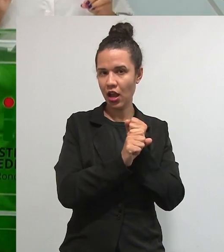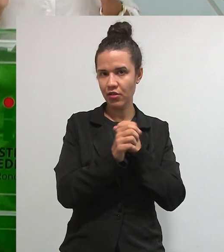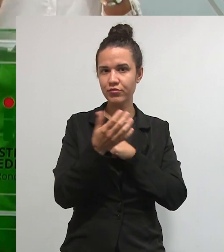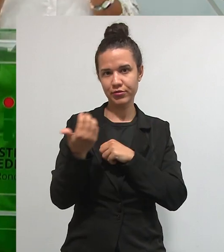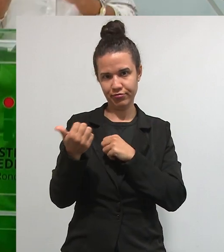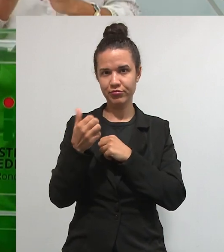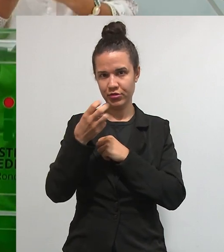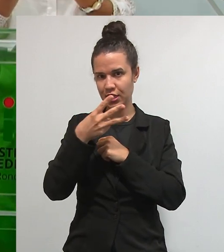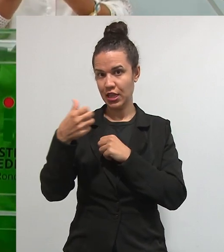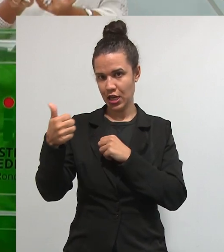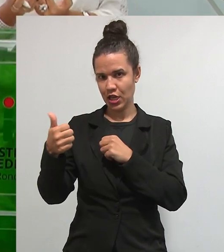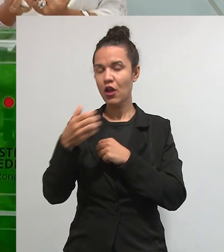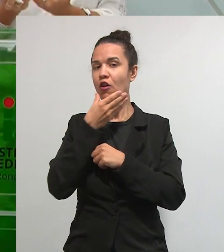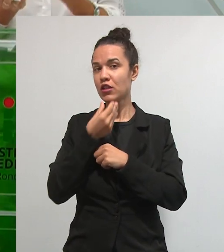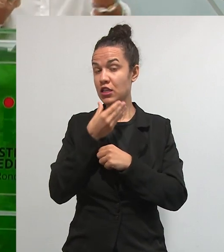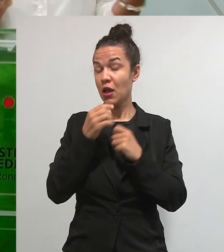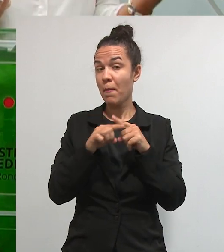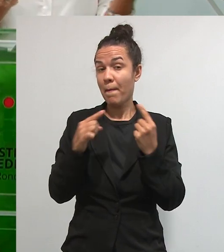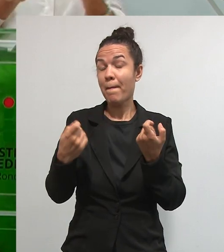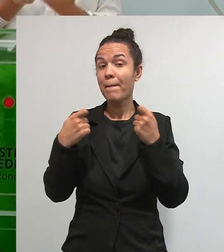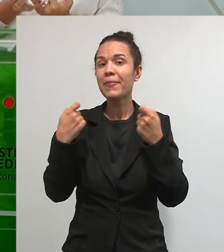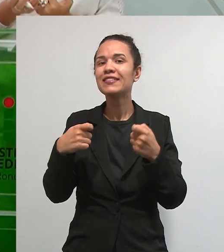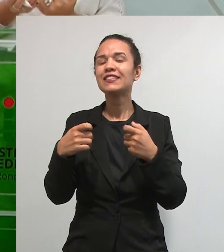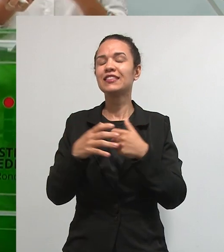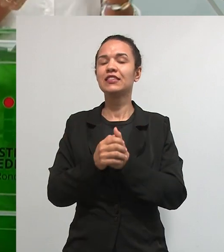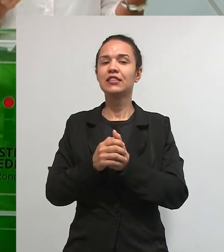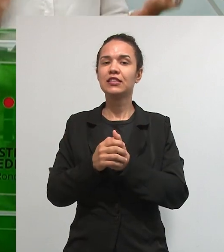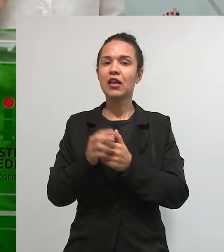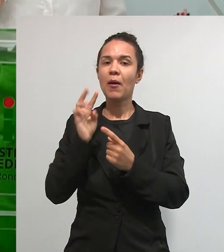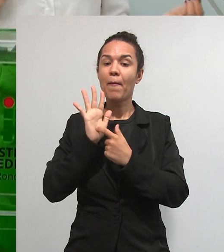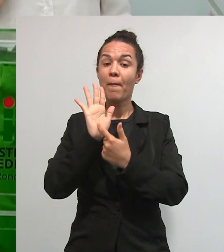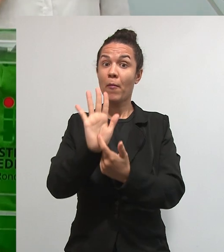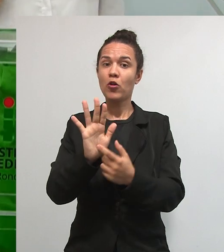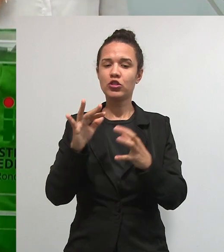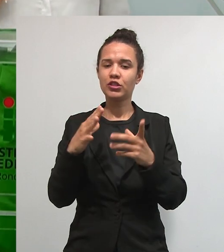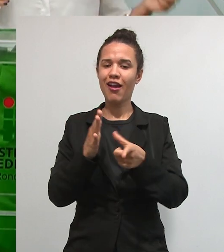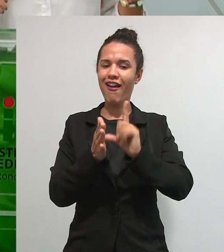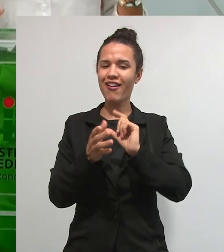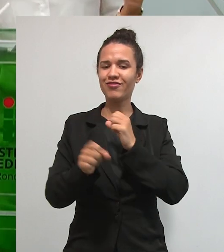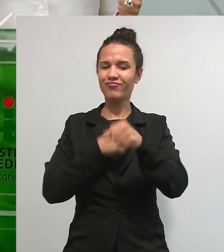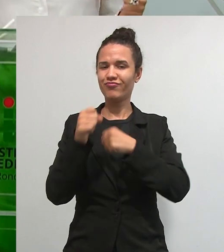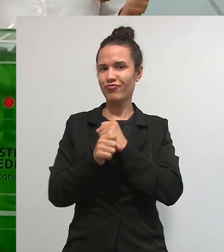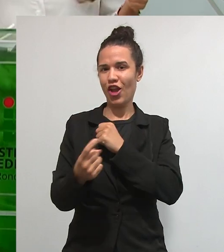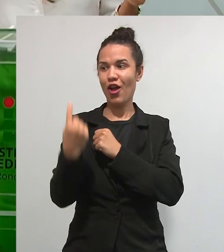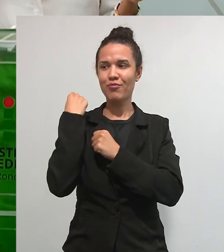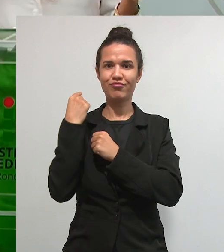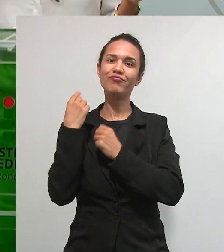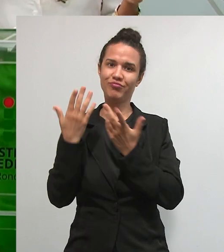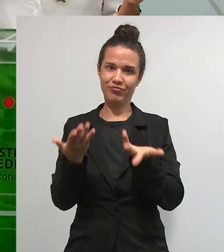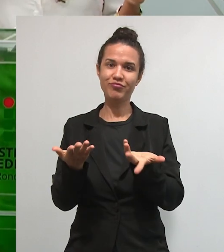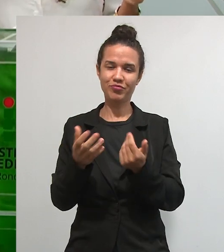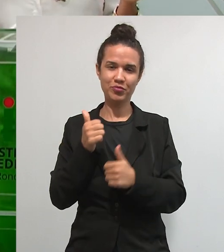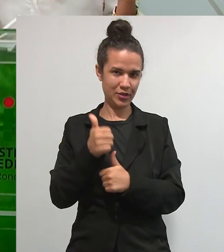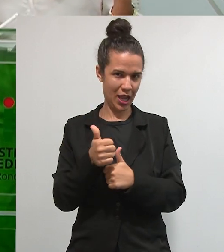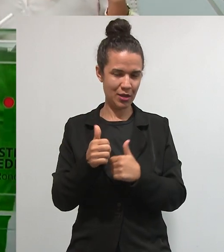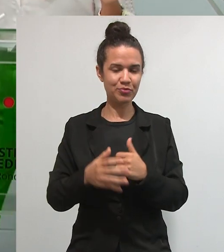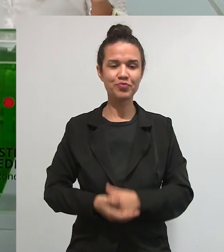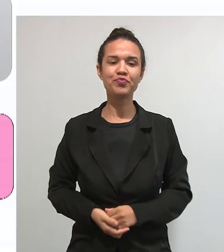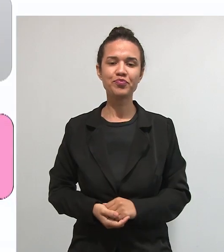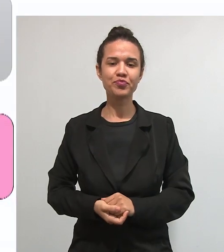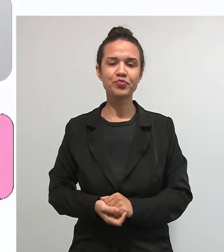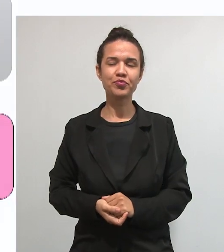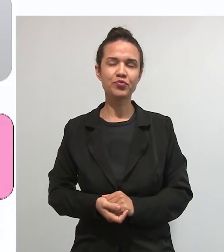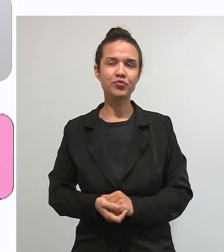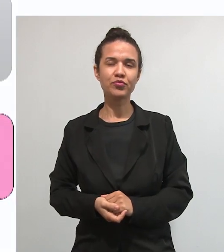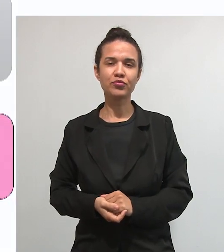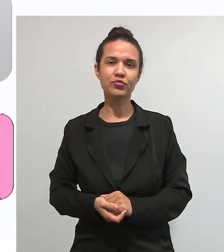exemplo, mas deve também demonstrar a comparação dos anos anteriores, tá? Vamos falar